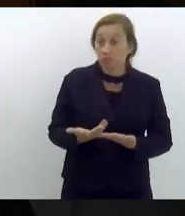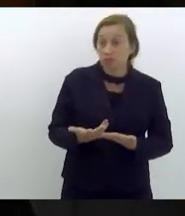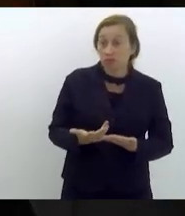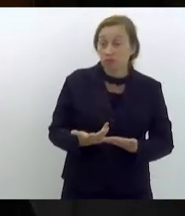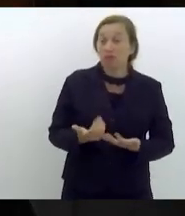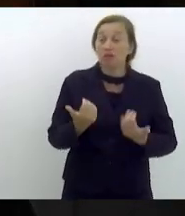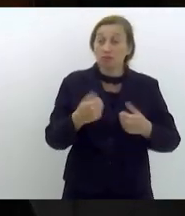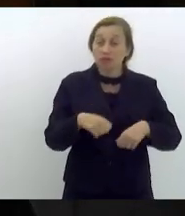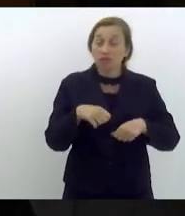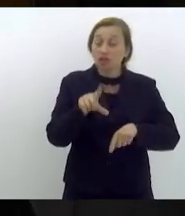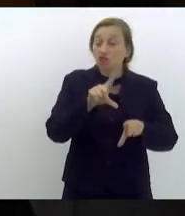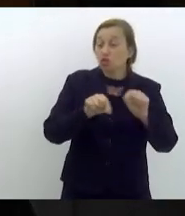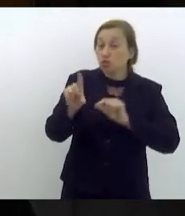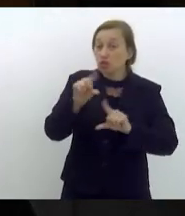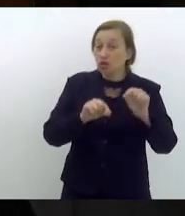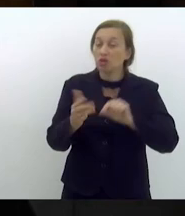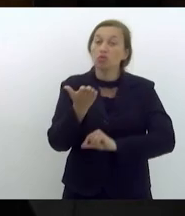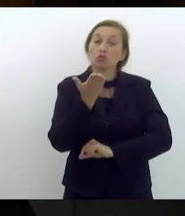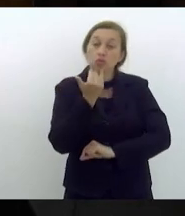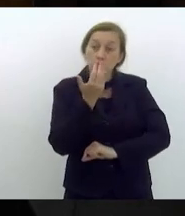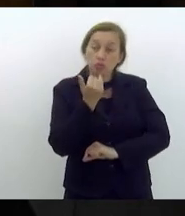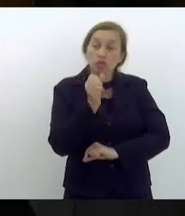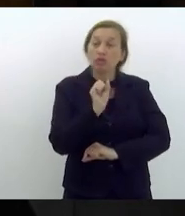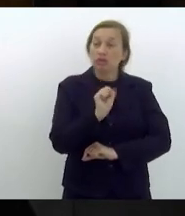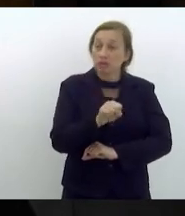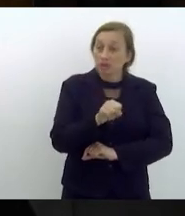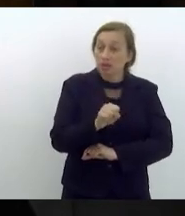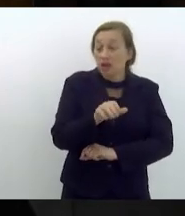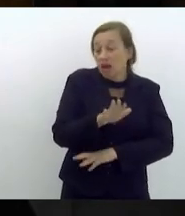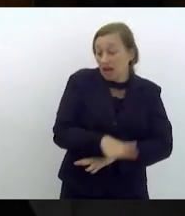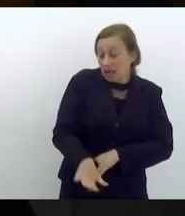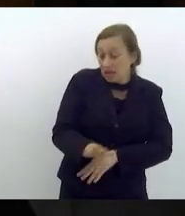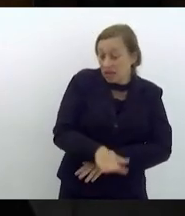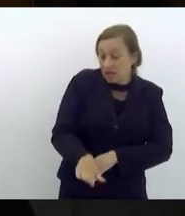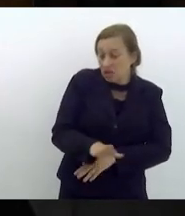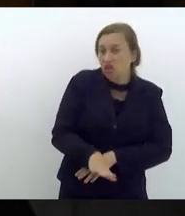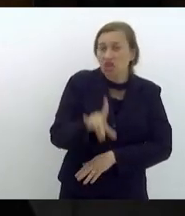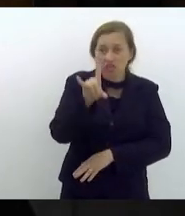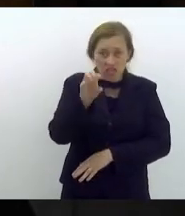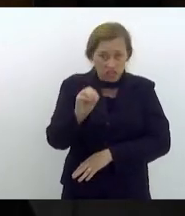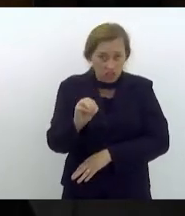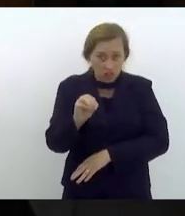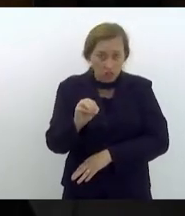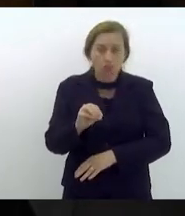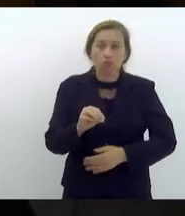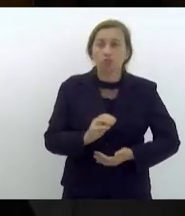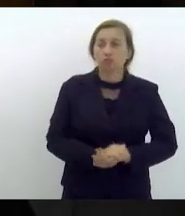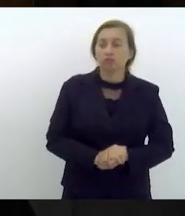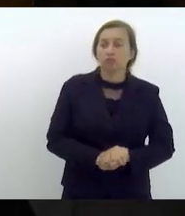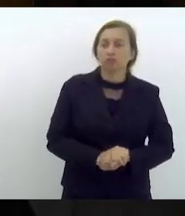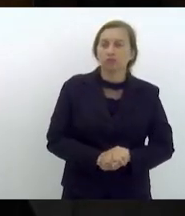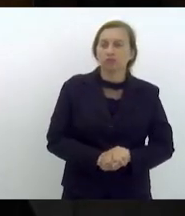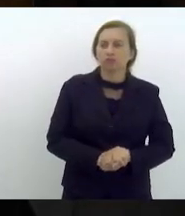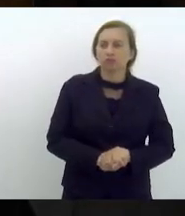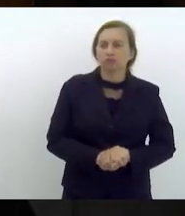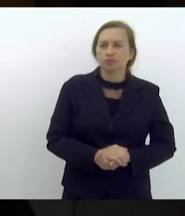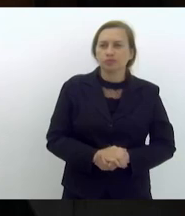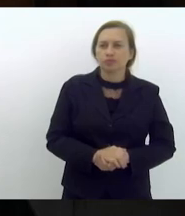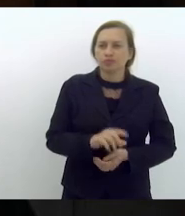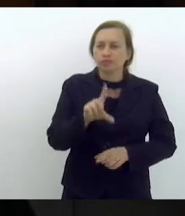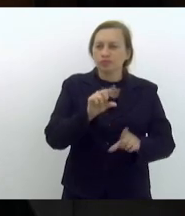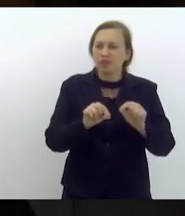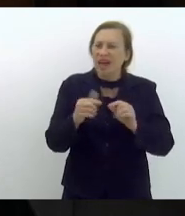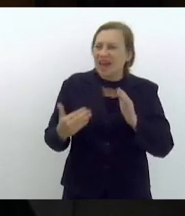suas alimentações a criança desde cedo e preferencialmente até